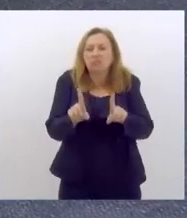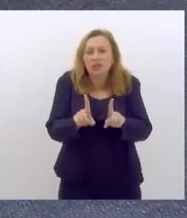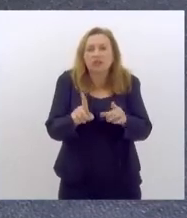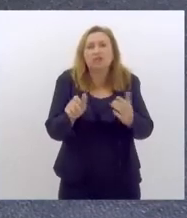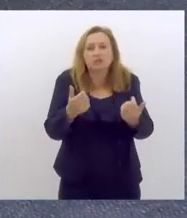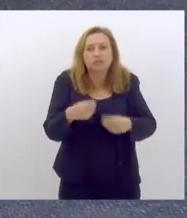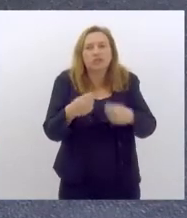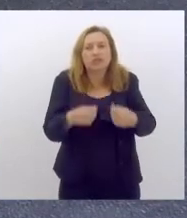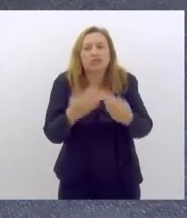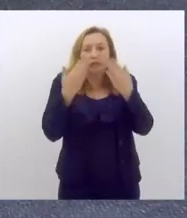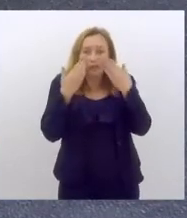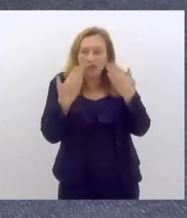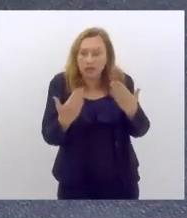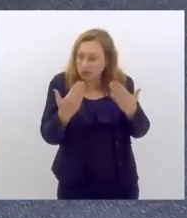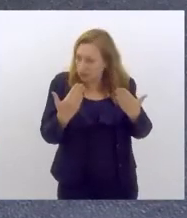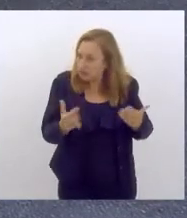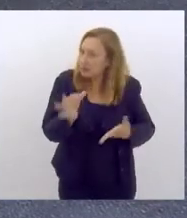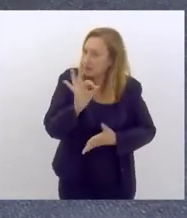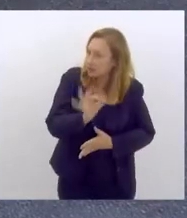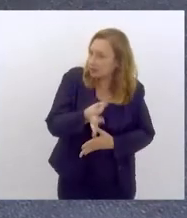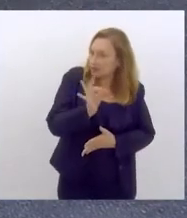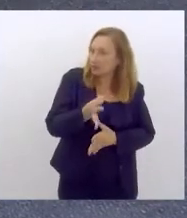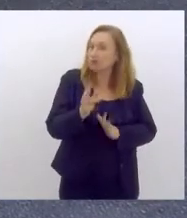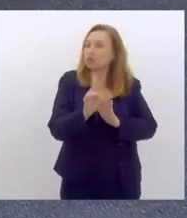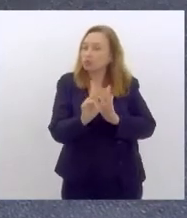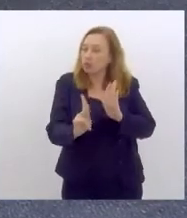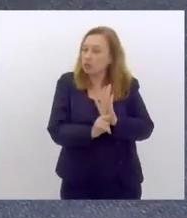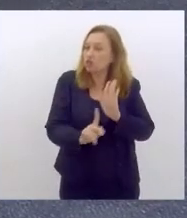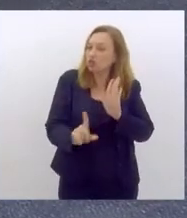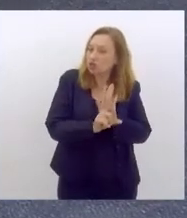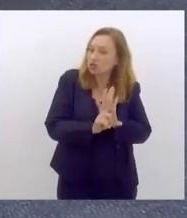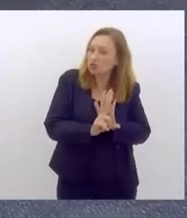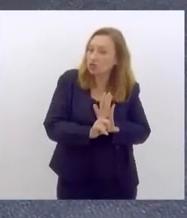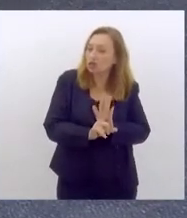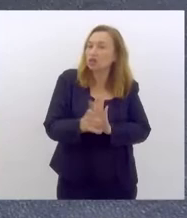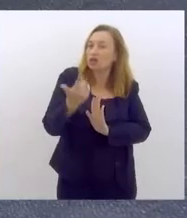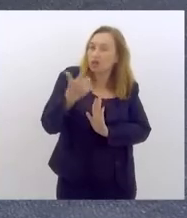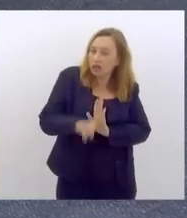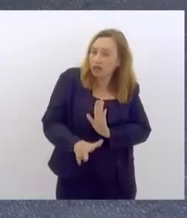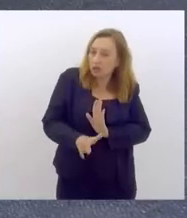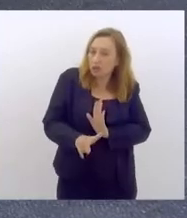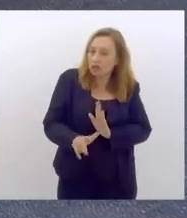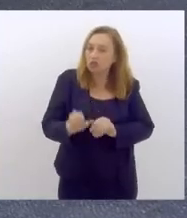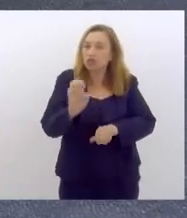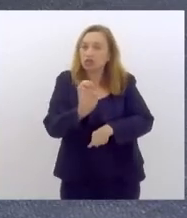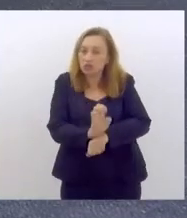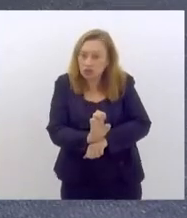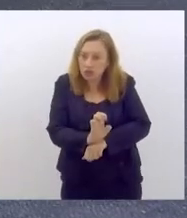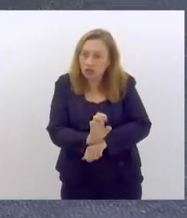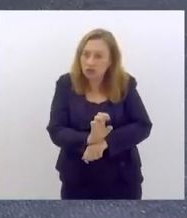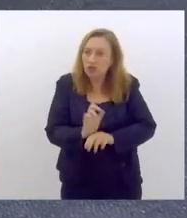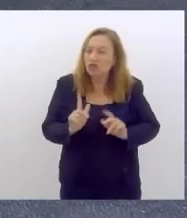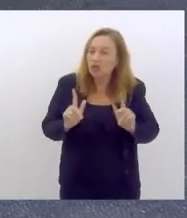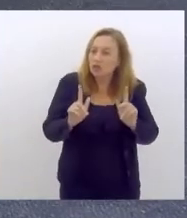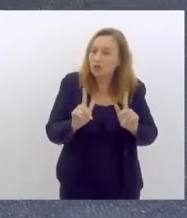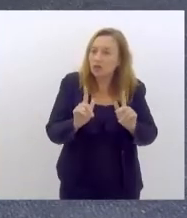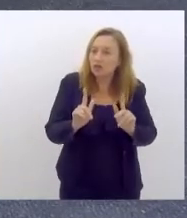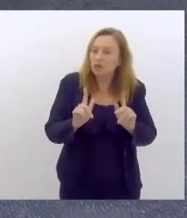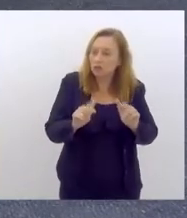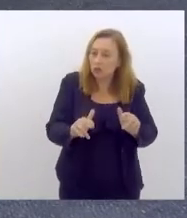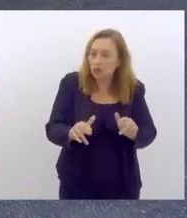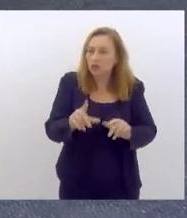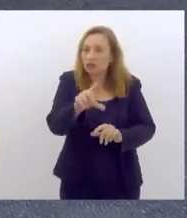deveria apresentar exatamente um projeto de lei que repetisse a nível estadual o que foi decidido